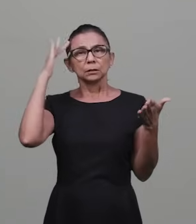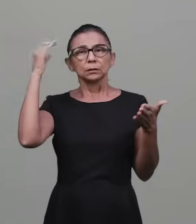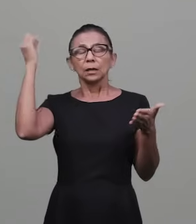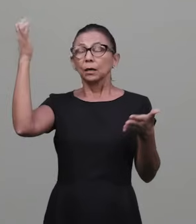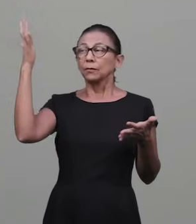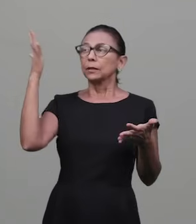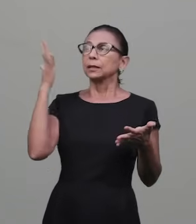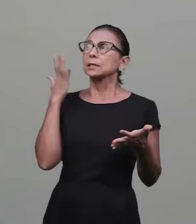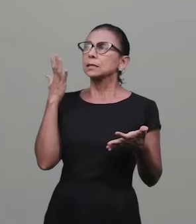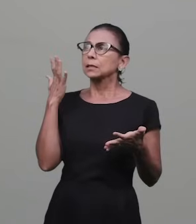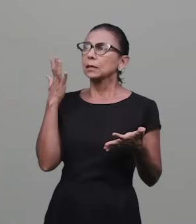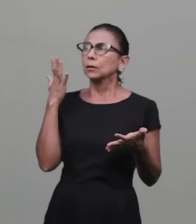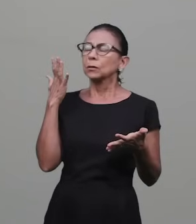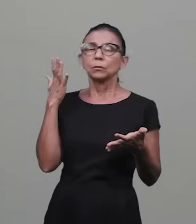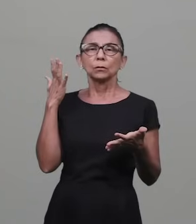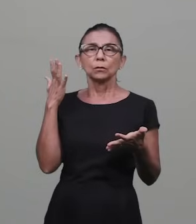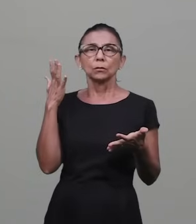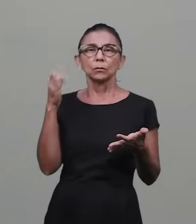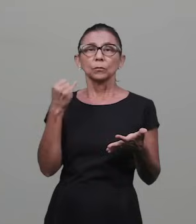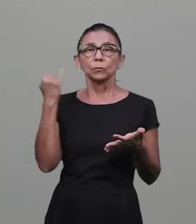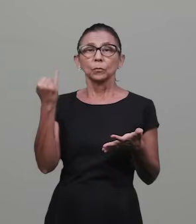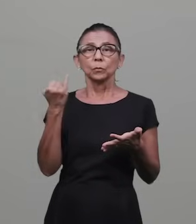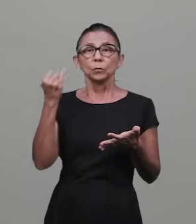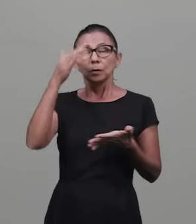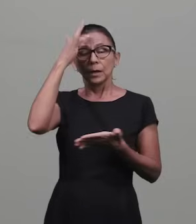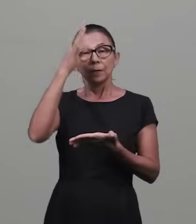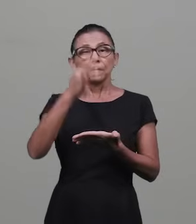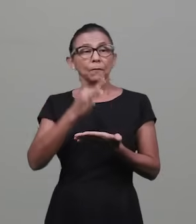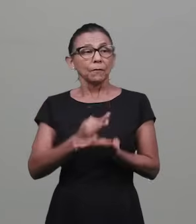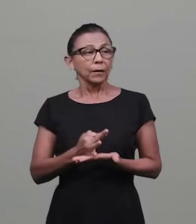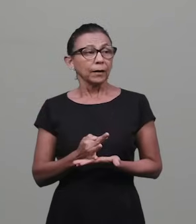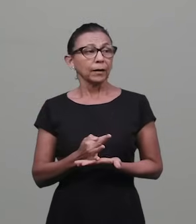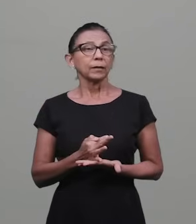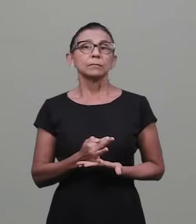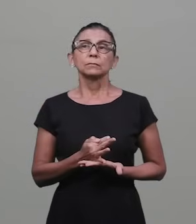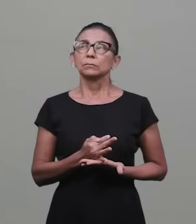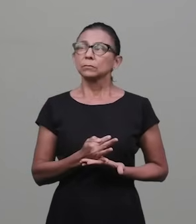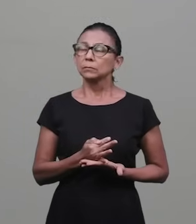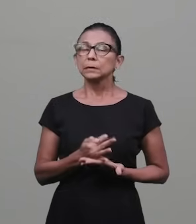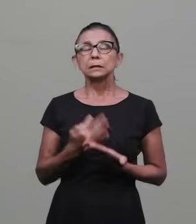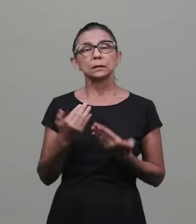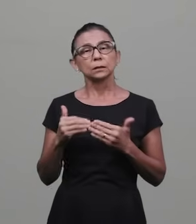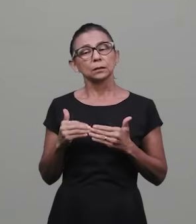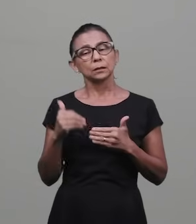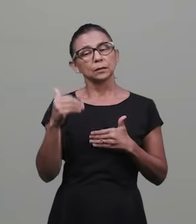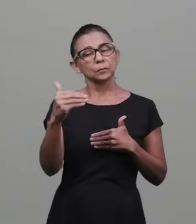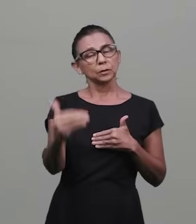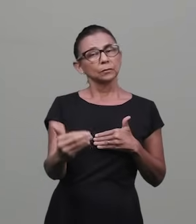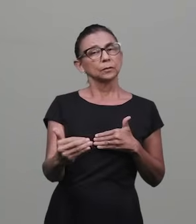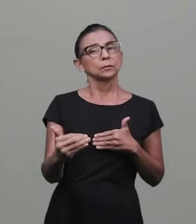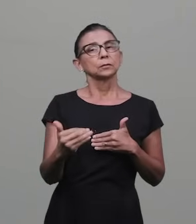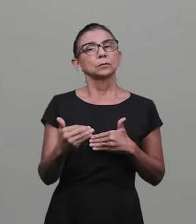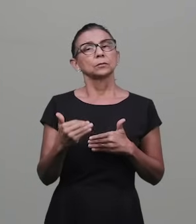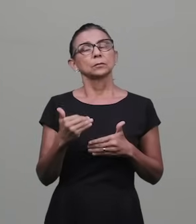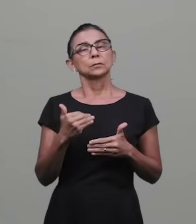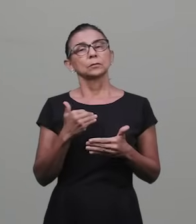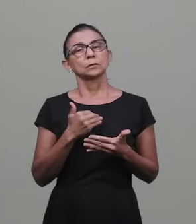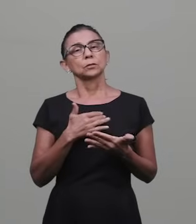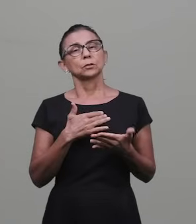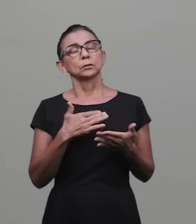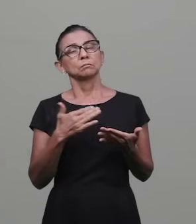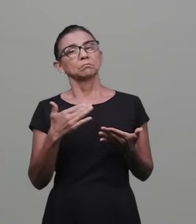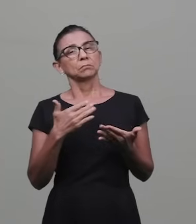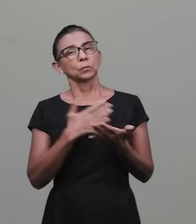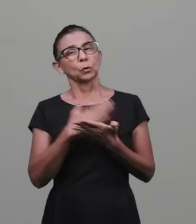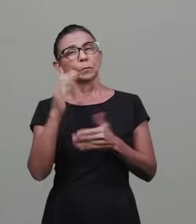importância da fé na nossa vida, né? E tudo isso fez toda essa mudança, podemos dizer assim, no